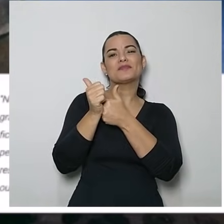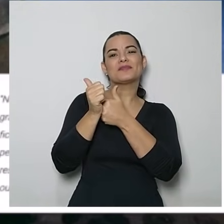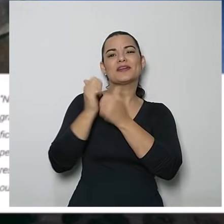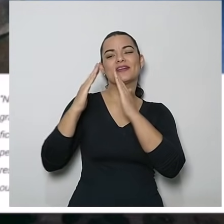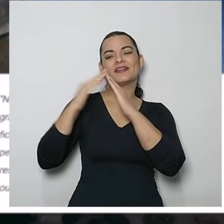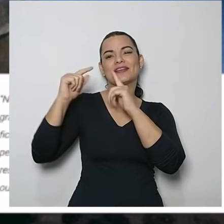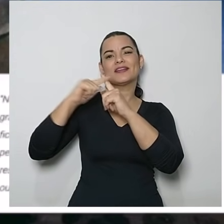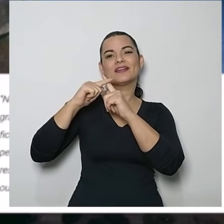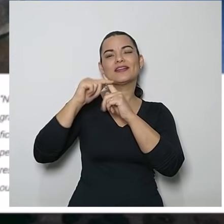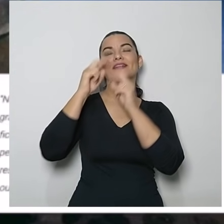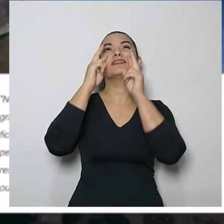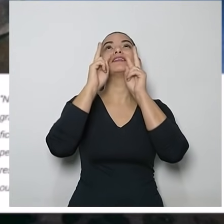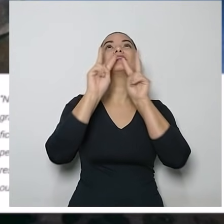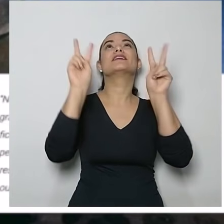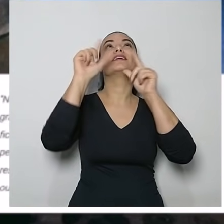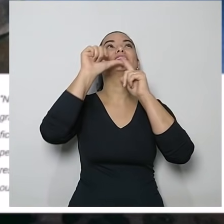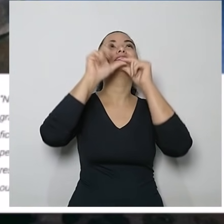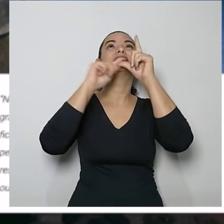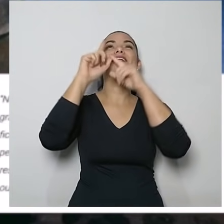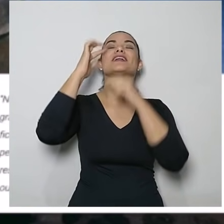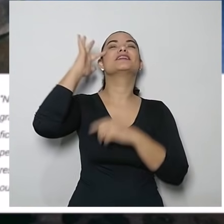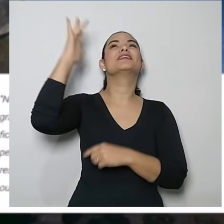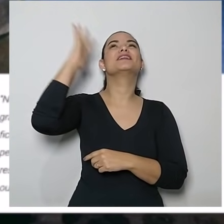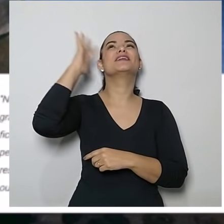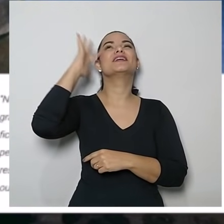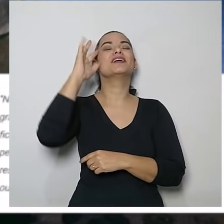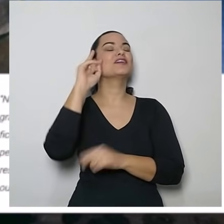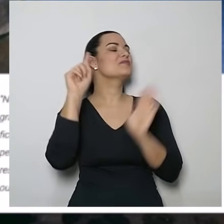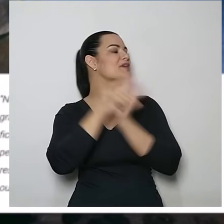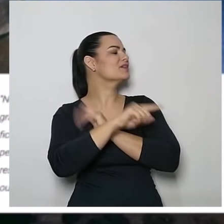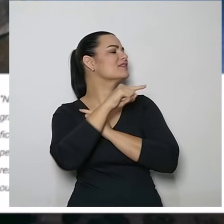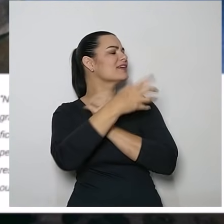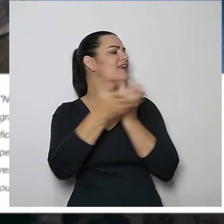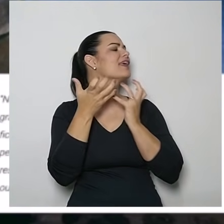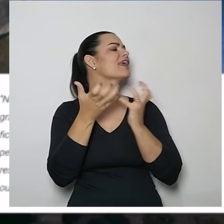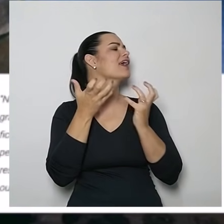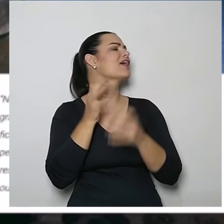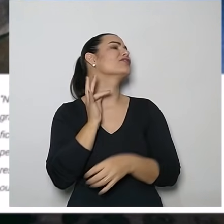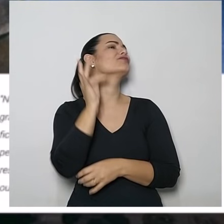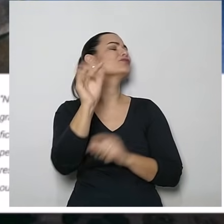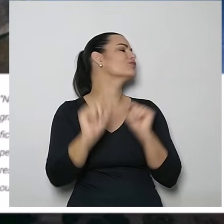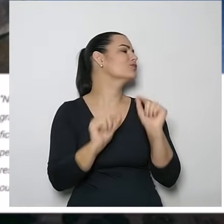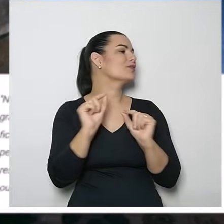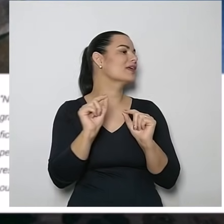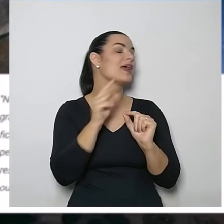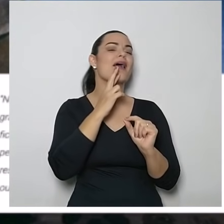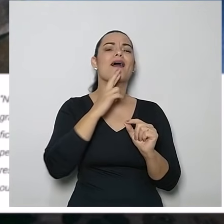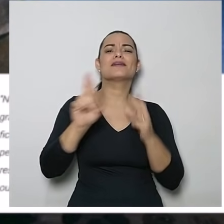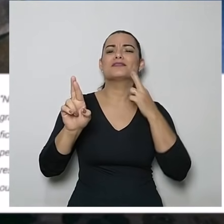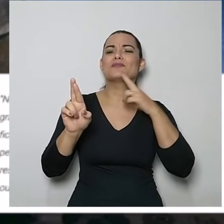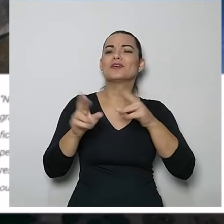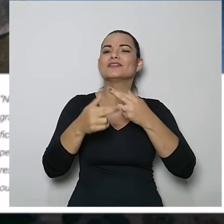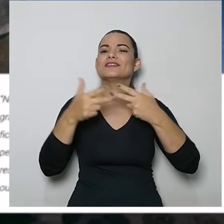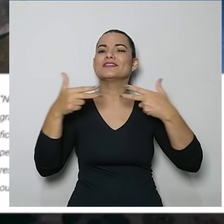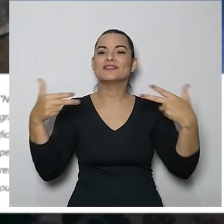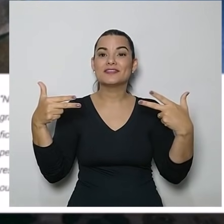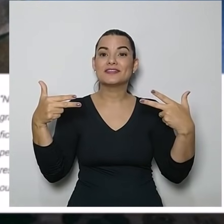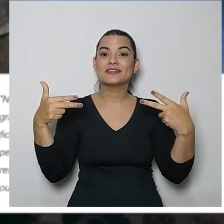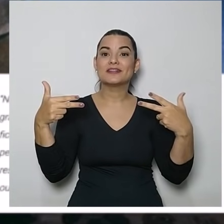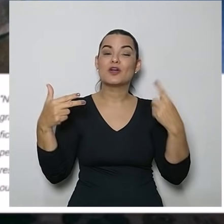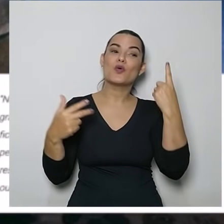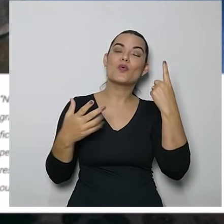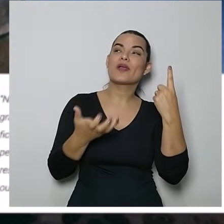e sonhando. Um perguntava ao outro o que desejava ser. As respostas eram bem ambiciosas.